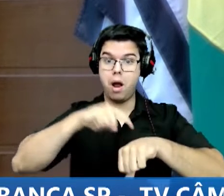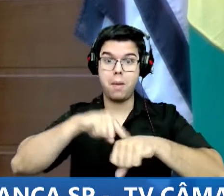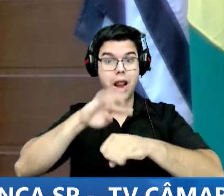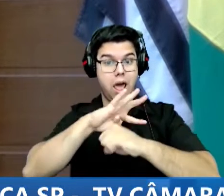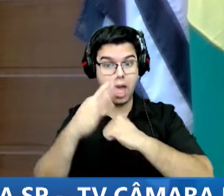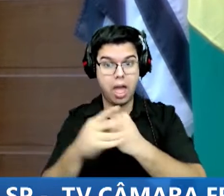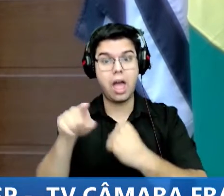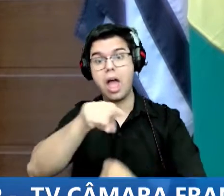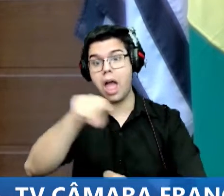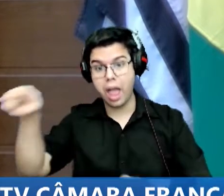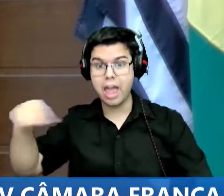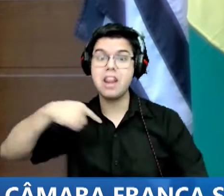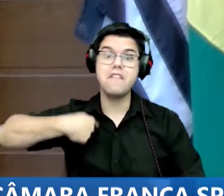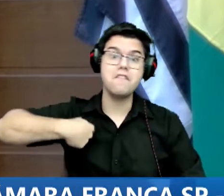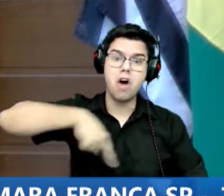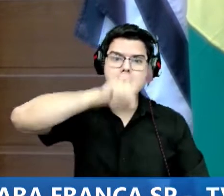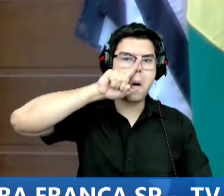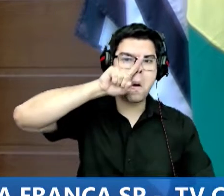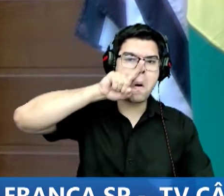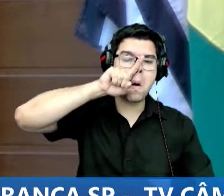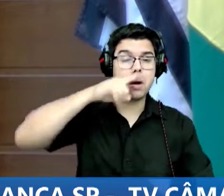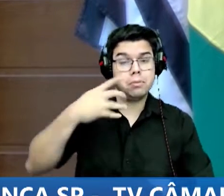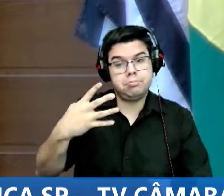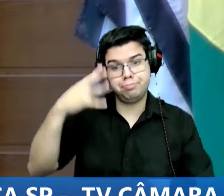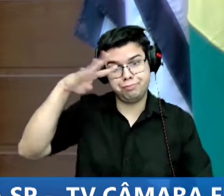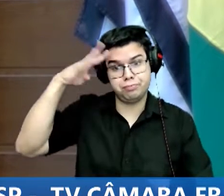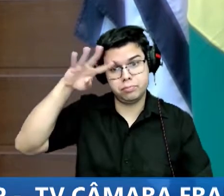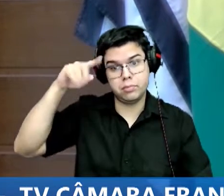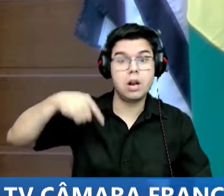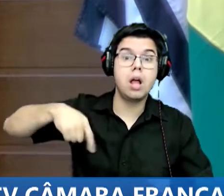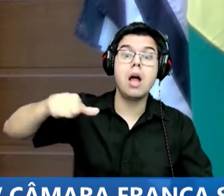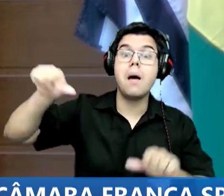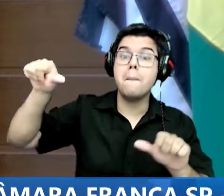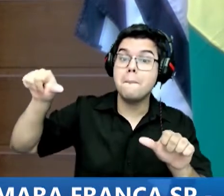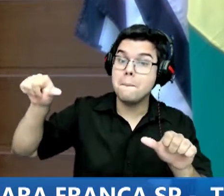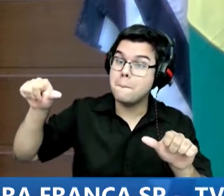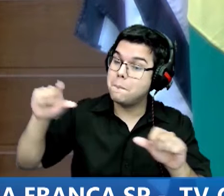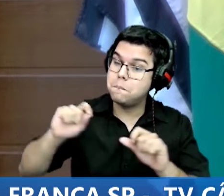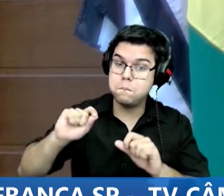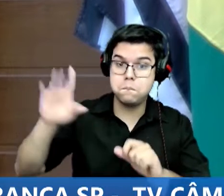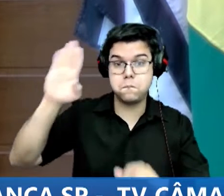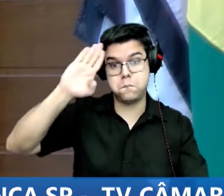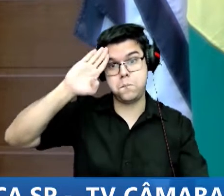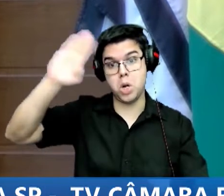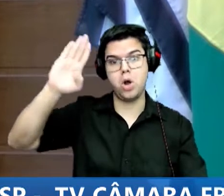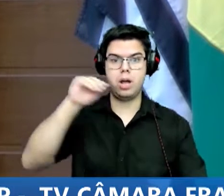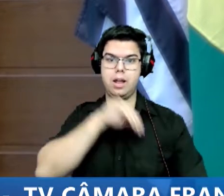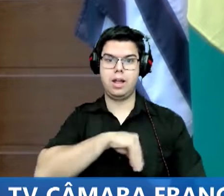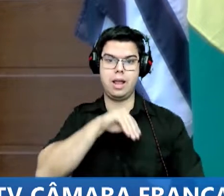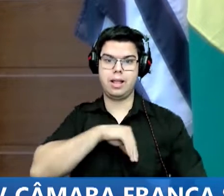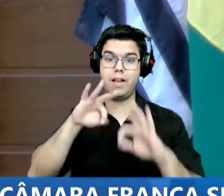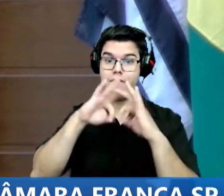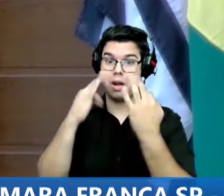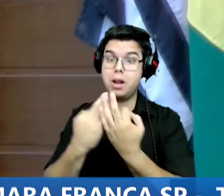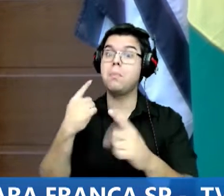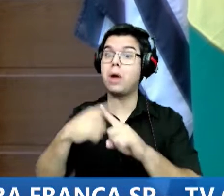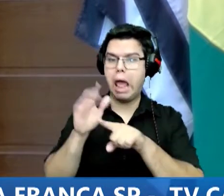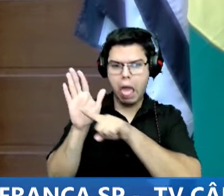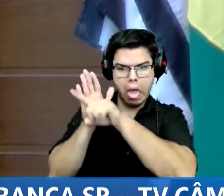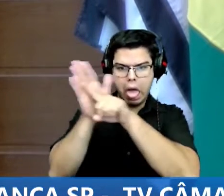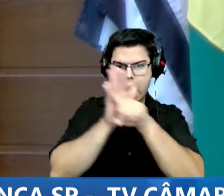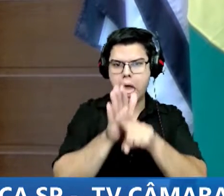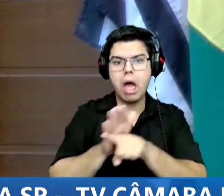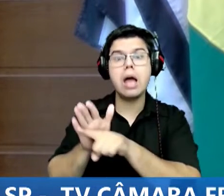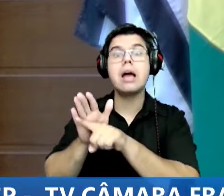risco. A maioria da renda dos seus familiares, porque o serviço fez essa pesquisa, era de meio salário